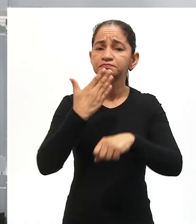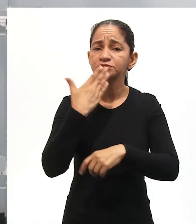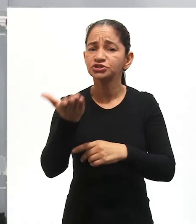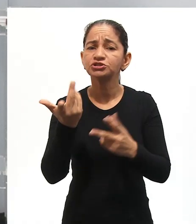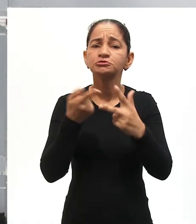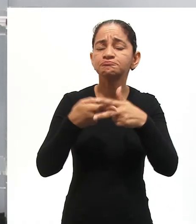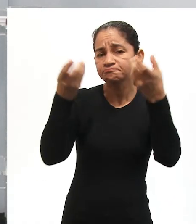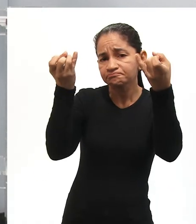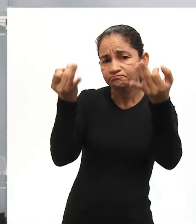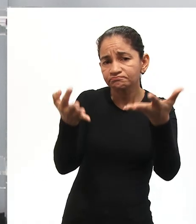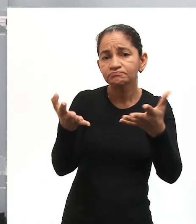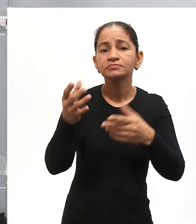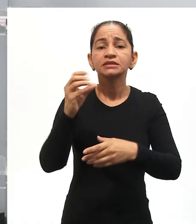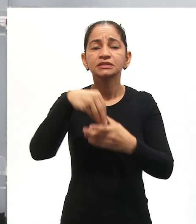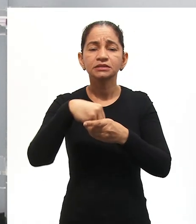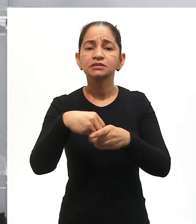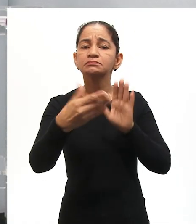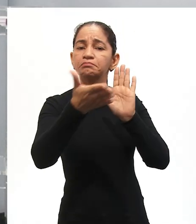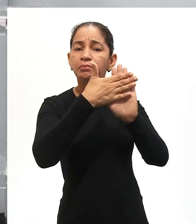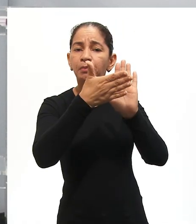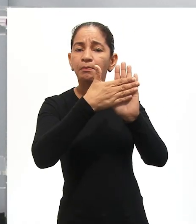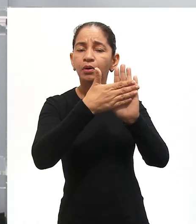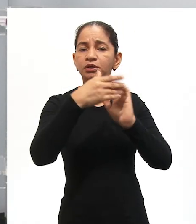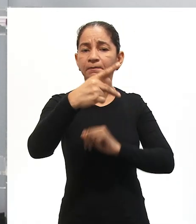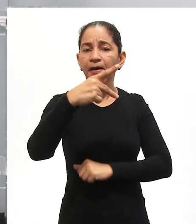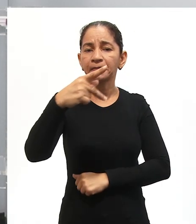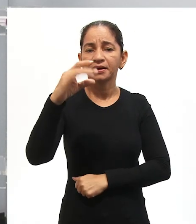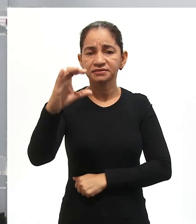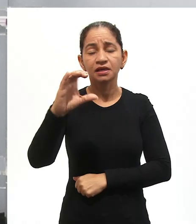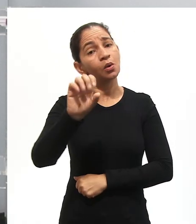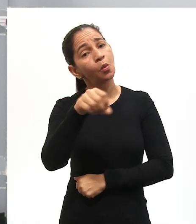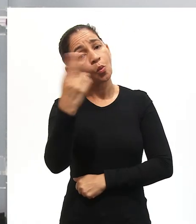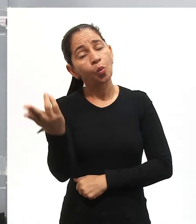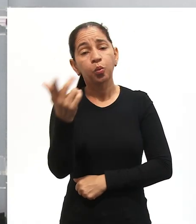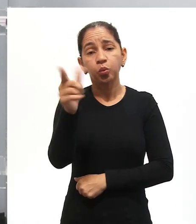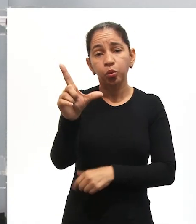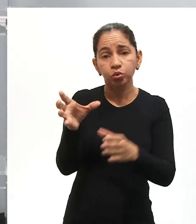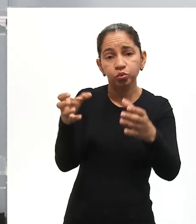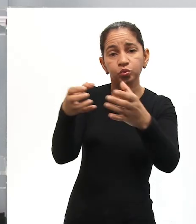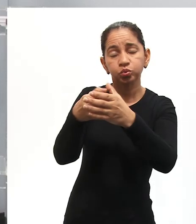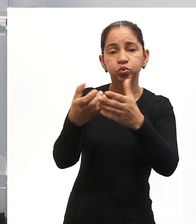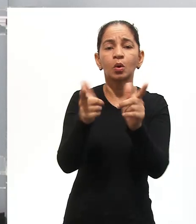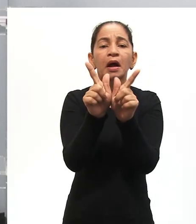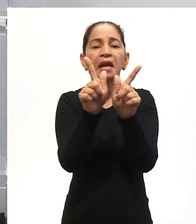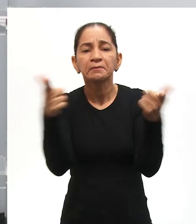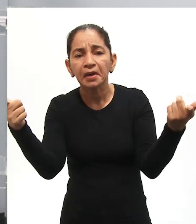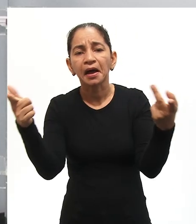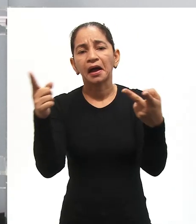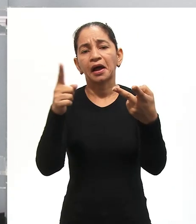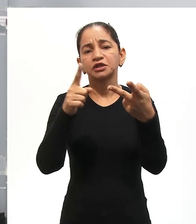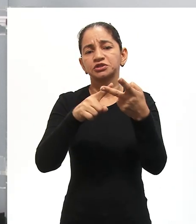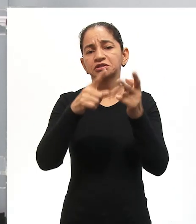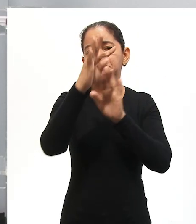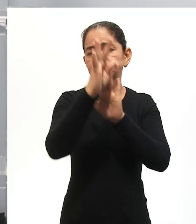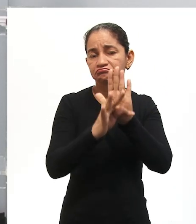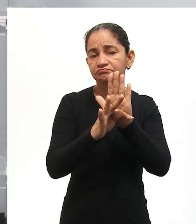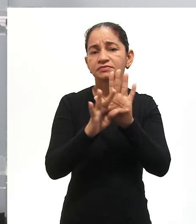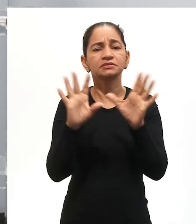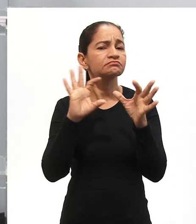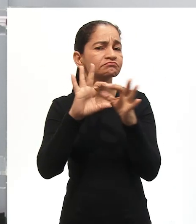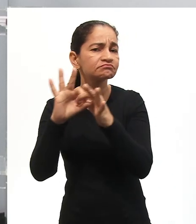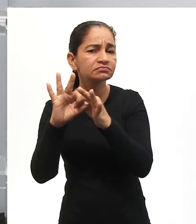professor conteudista, se está dentro da proposta do curso, e um outro que vai fazer a revisão gramatical, essa questão